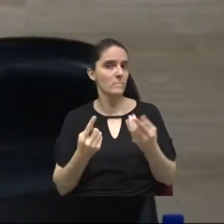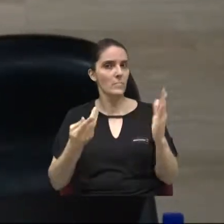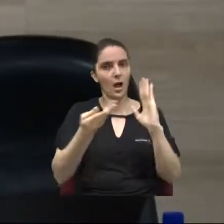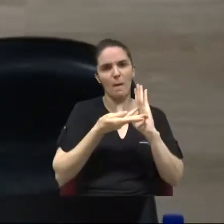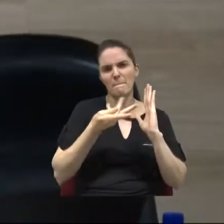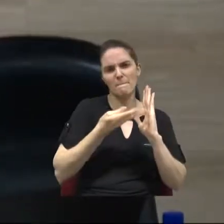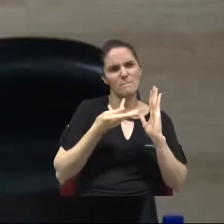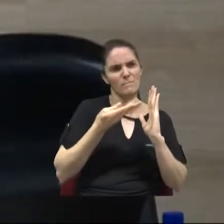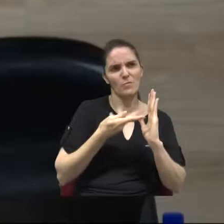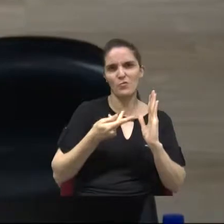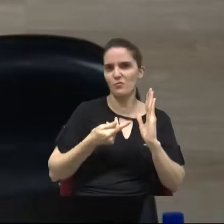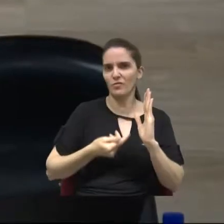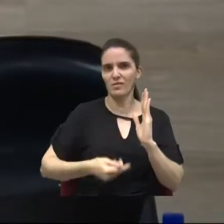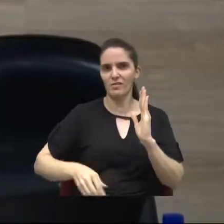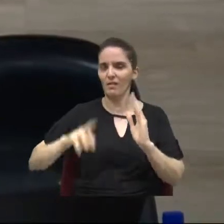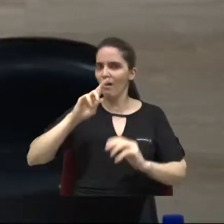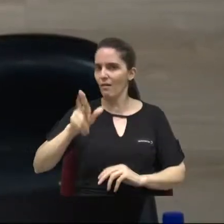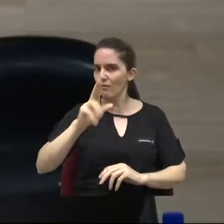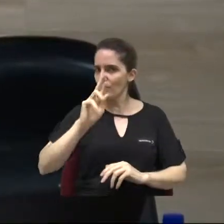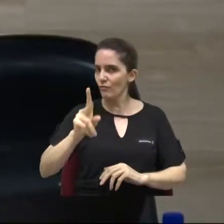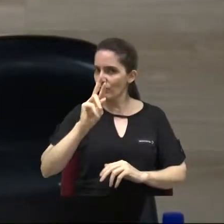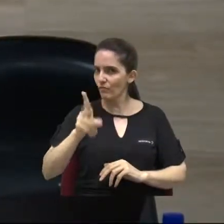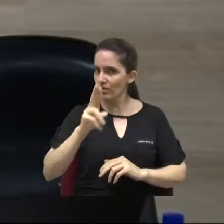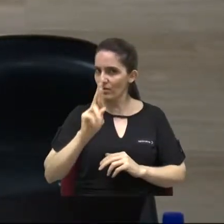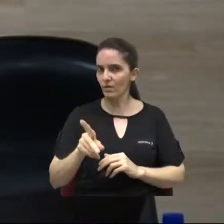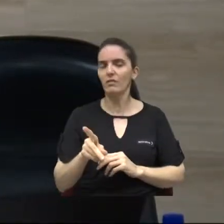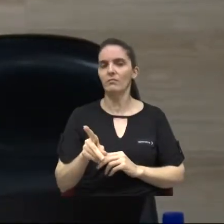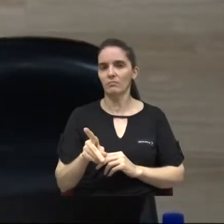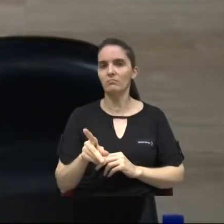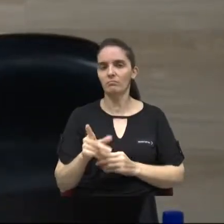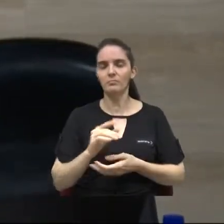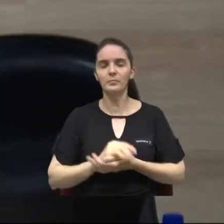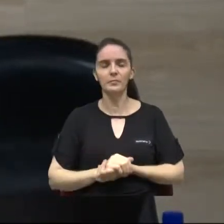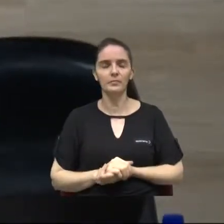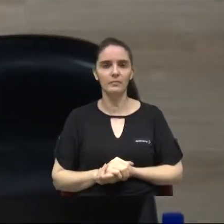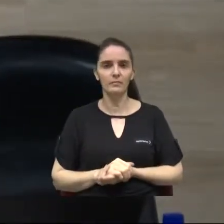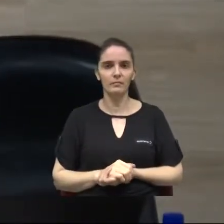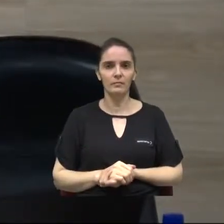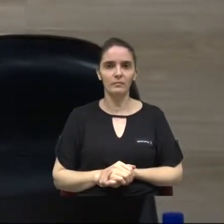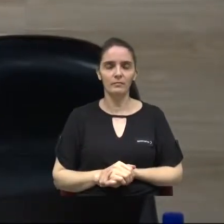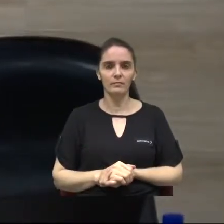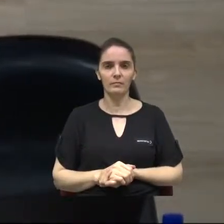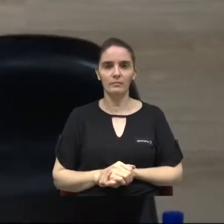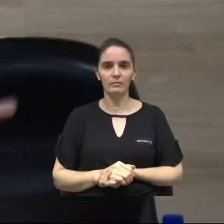completamente diferente. E, por isso, há uma grande